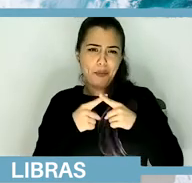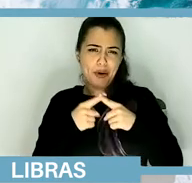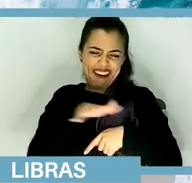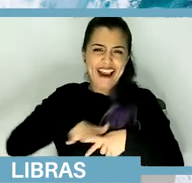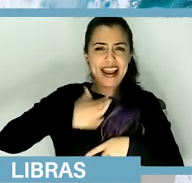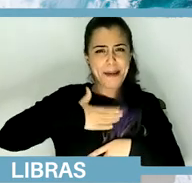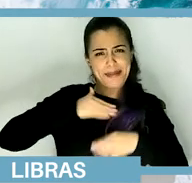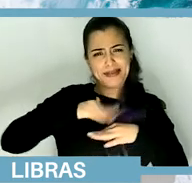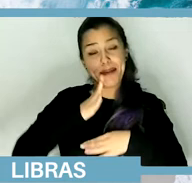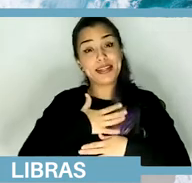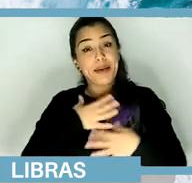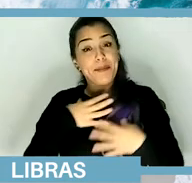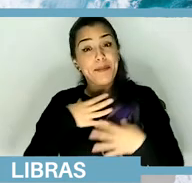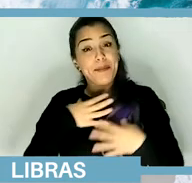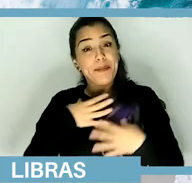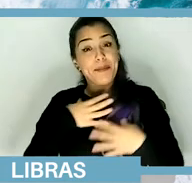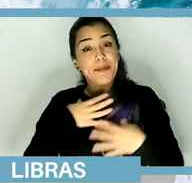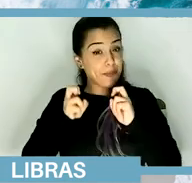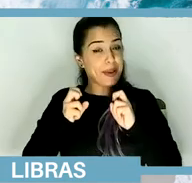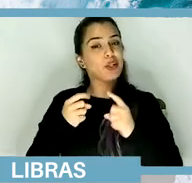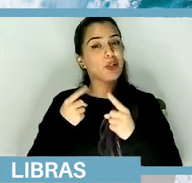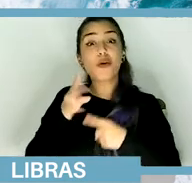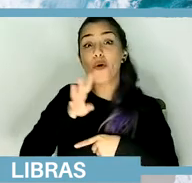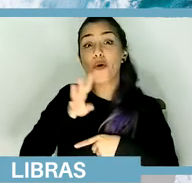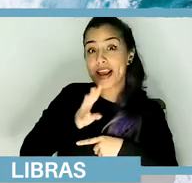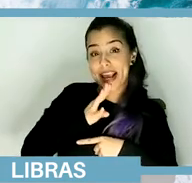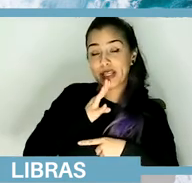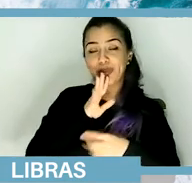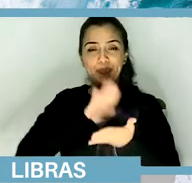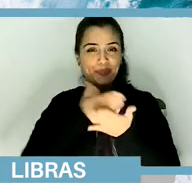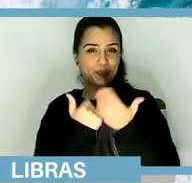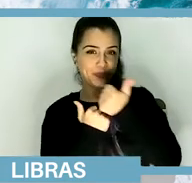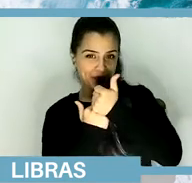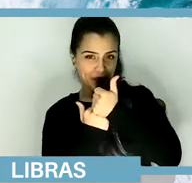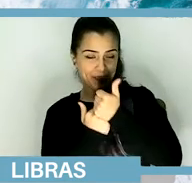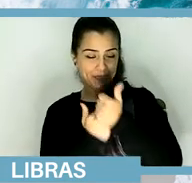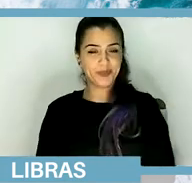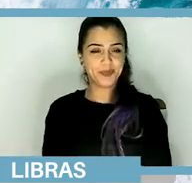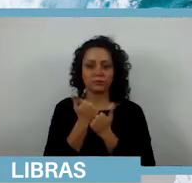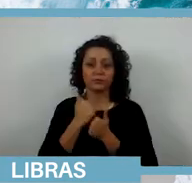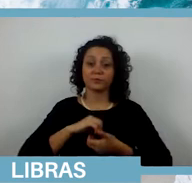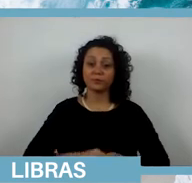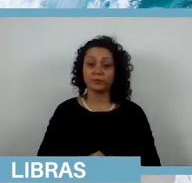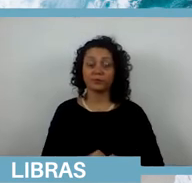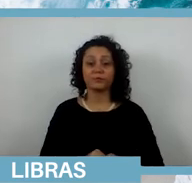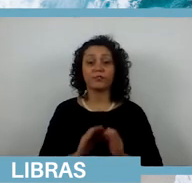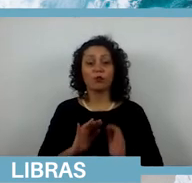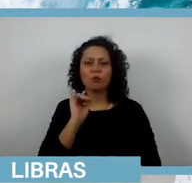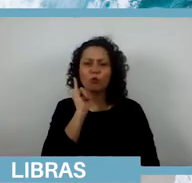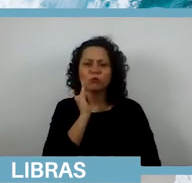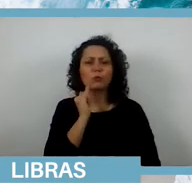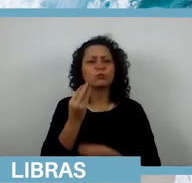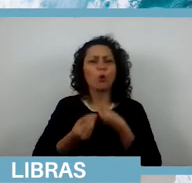com todo mundo que eu conheço que também empreende. Então, bom, vou contar um pouquinho para vocês como é que foi a